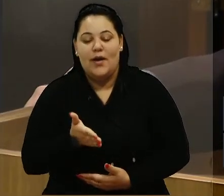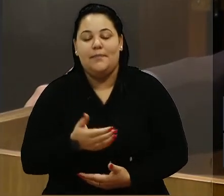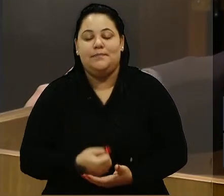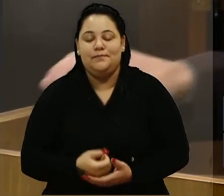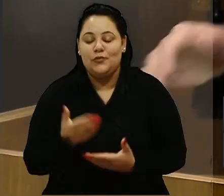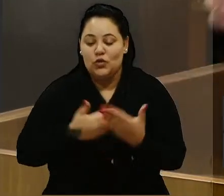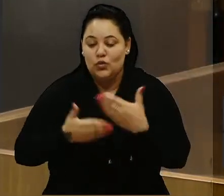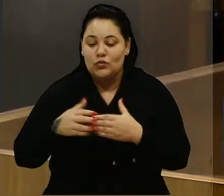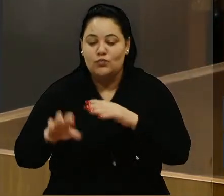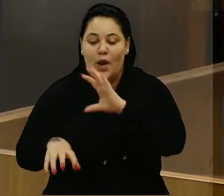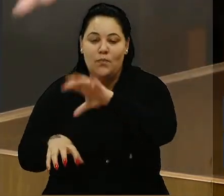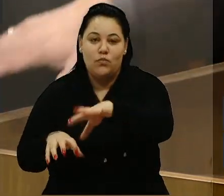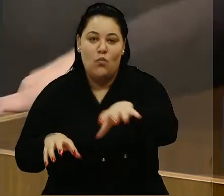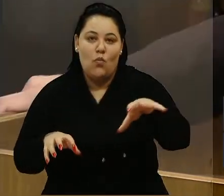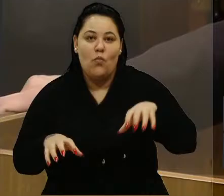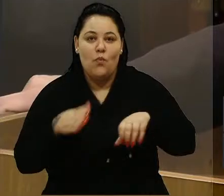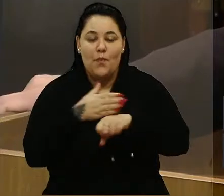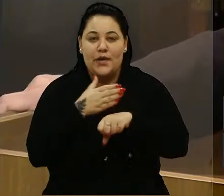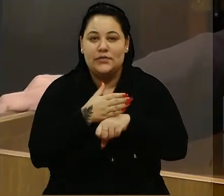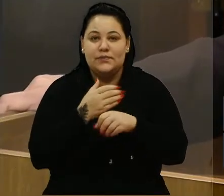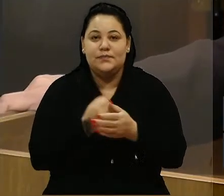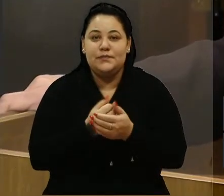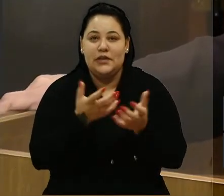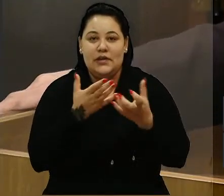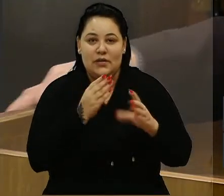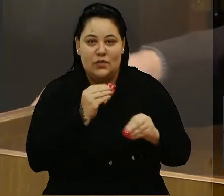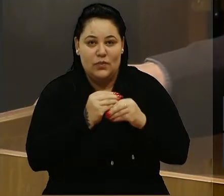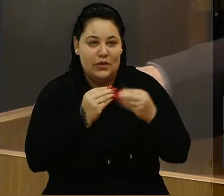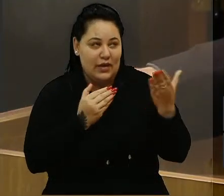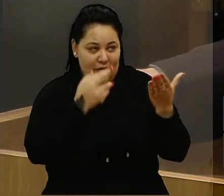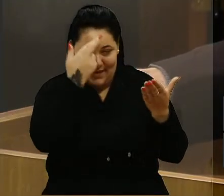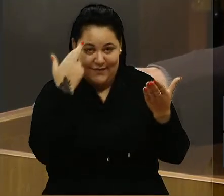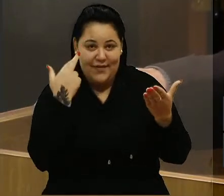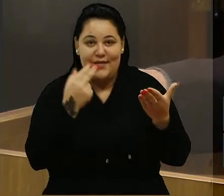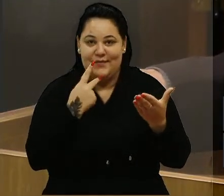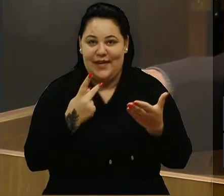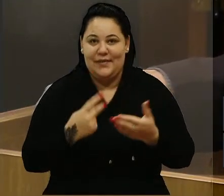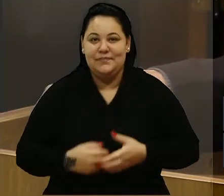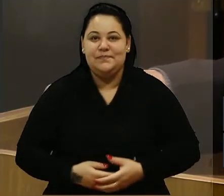já envolvidos. E quero passar uma parte aqui ao vereador Rafael Bueno, por gentileza.